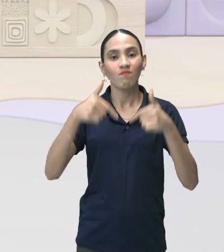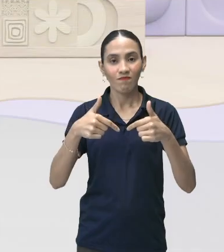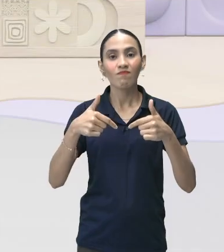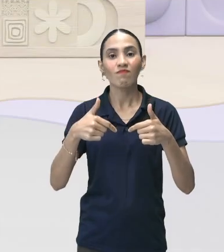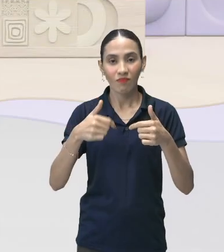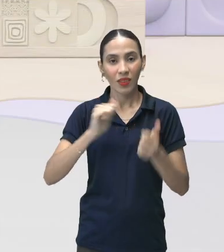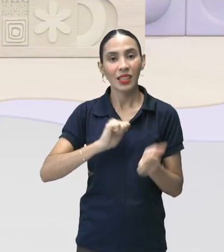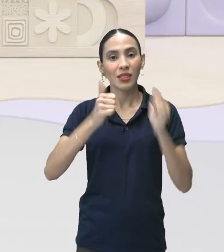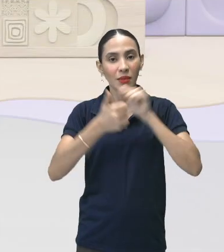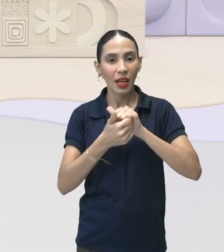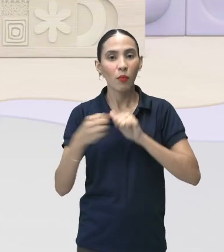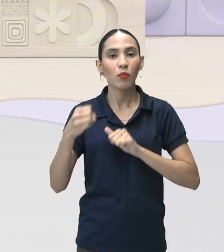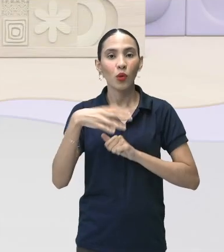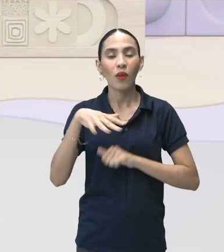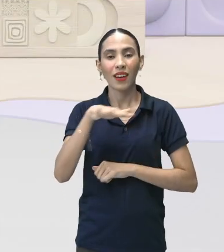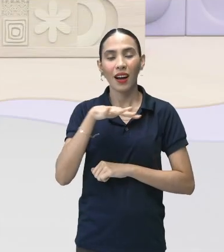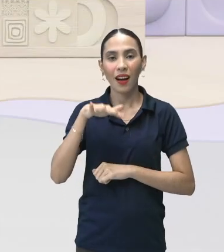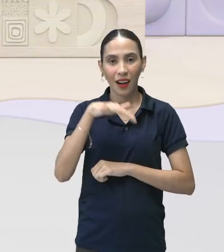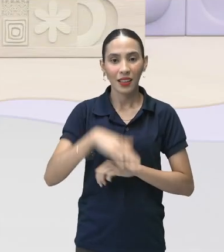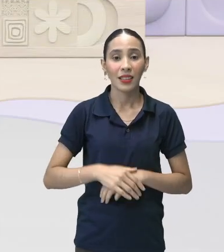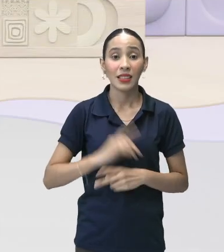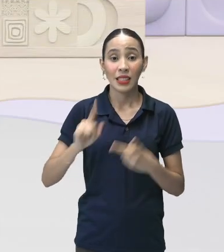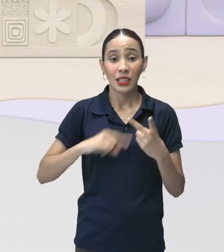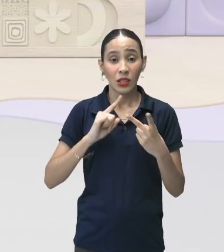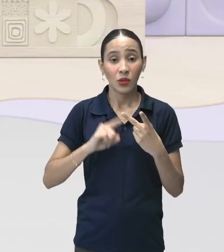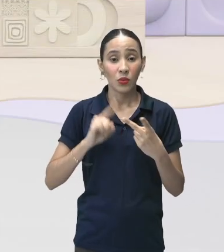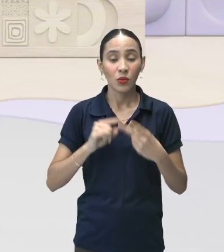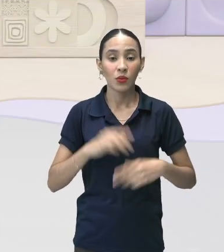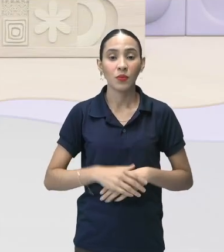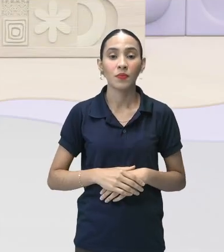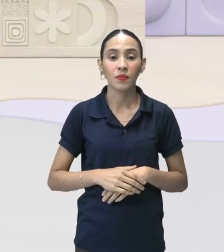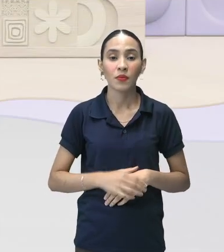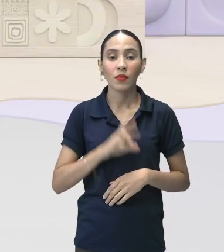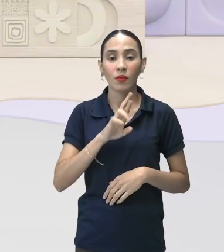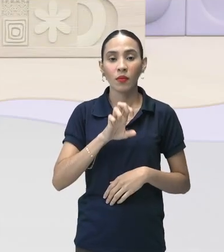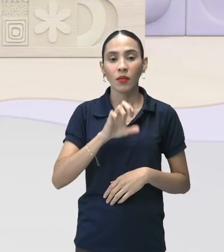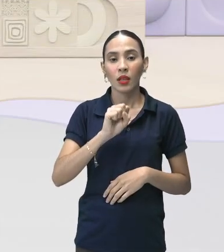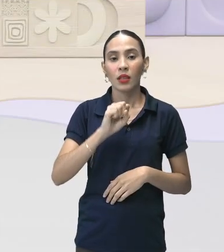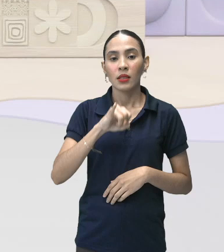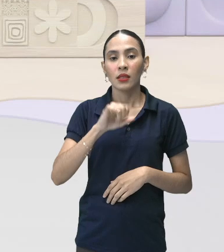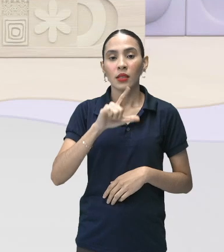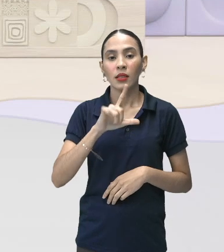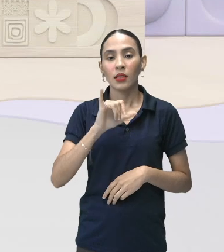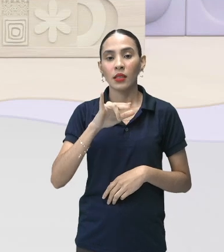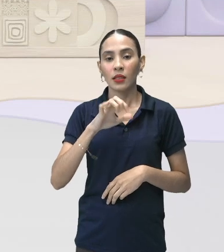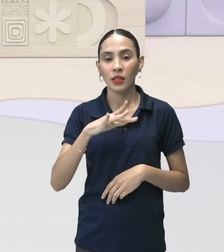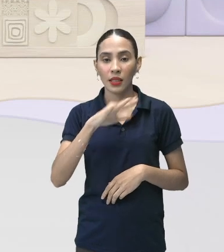se adaptar a uma nova realidade. Segunda coisa, a resiliência.